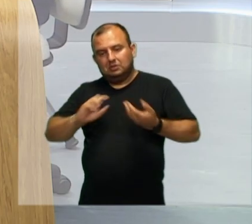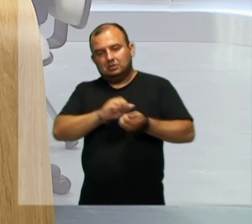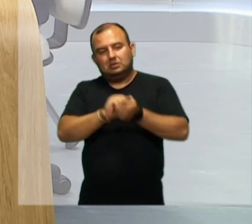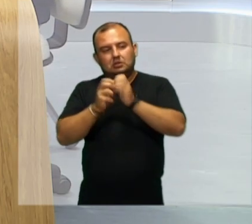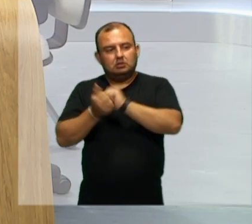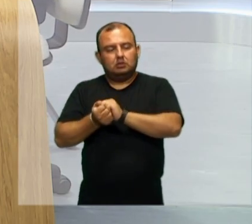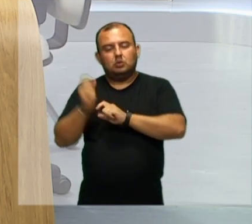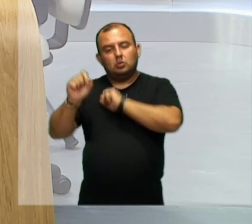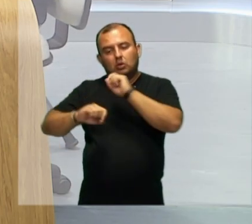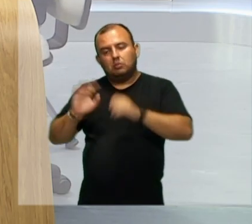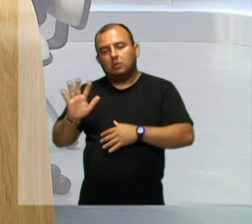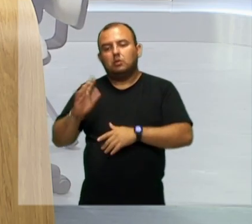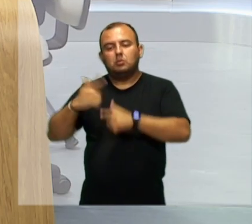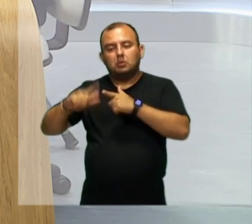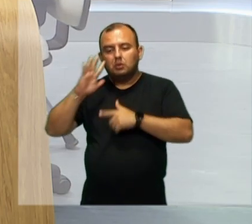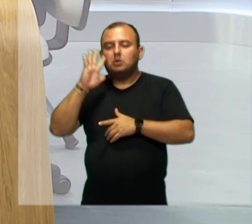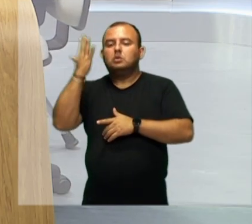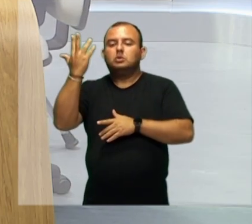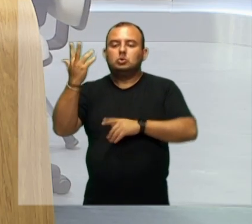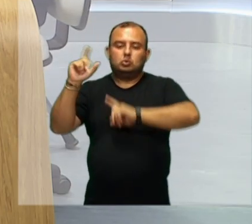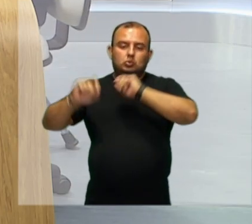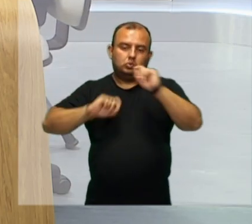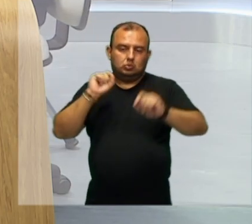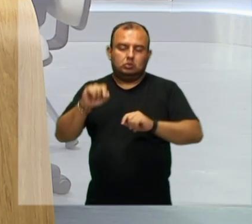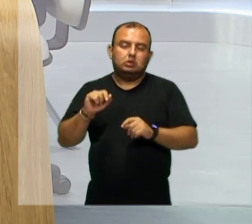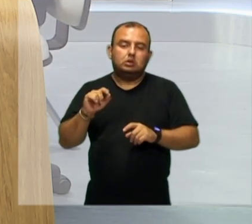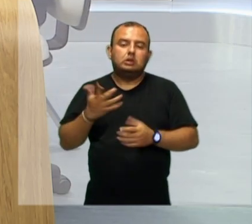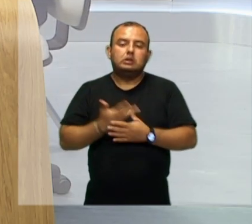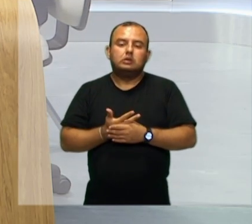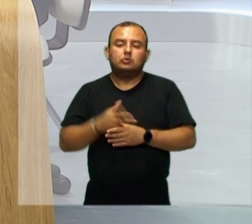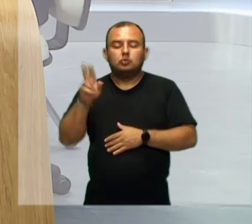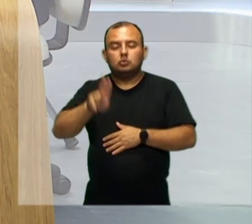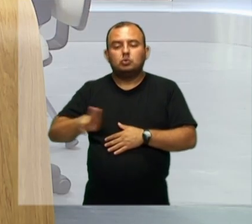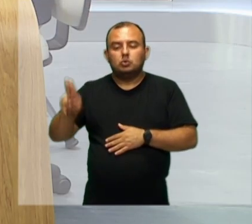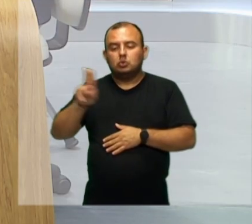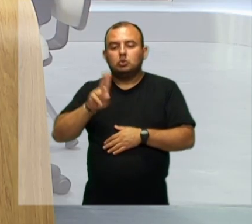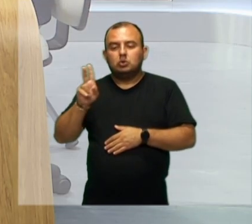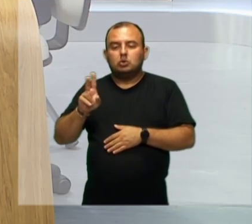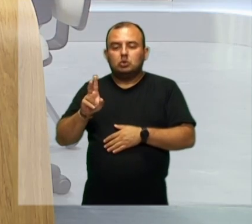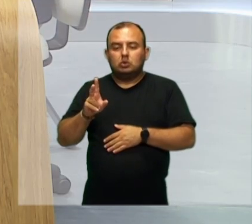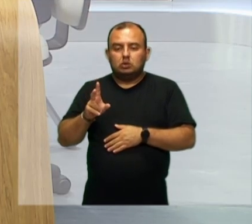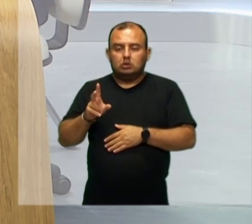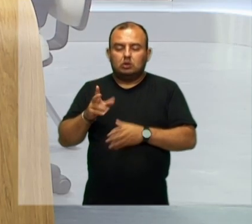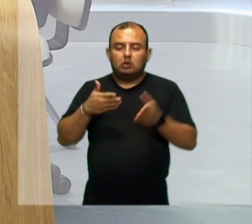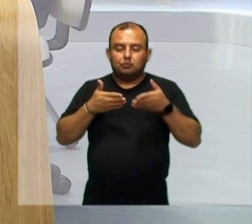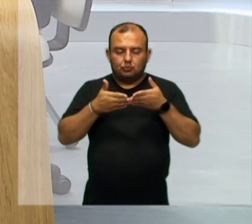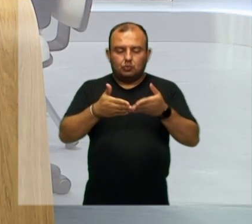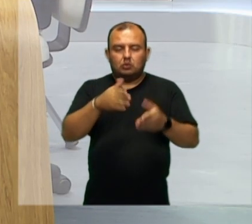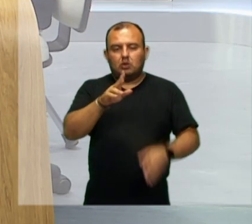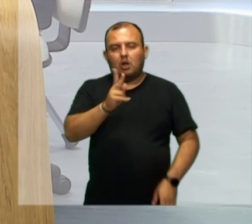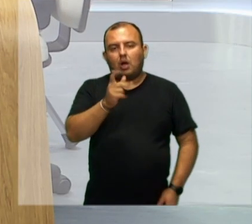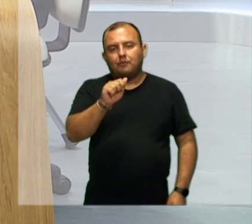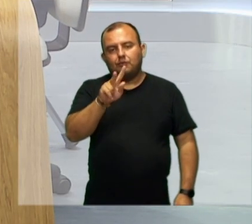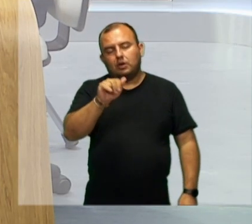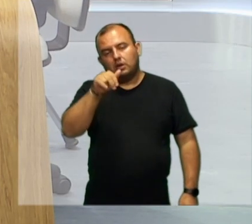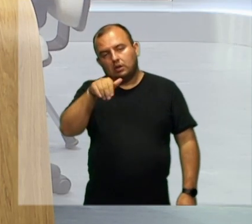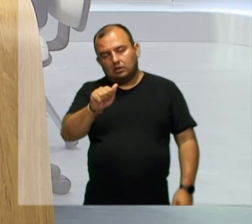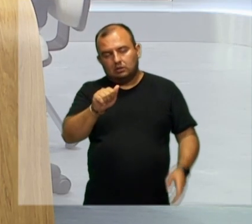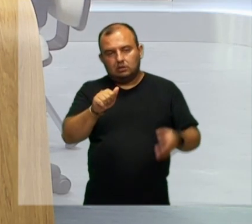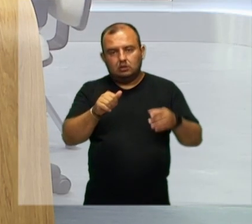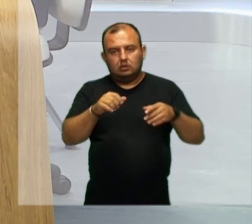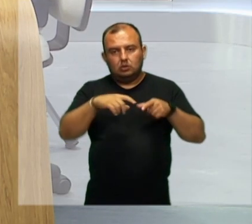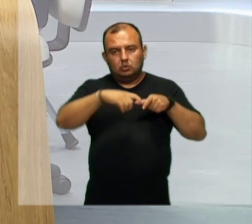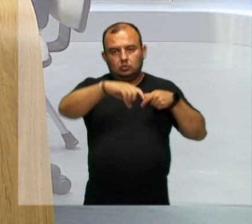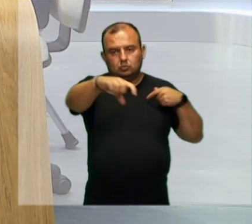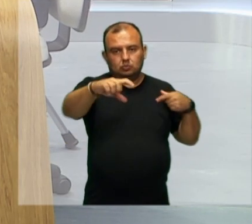adaptação para solucionar essa diferença foi fazer o uso de uma canoa chamada havaiana. Então, é uma canoa grande com